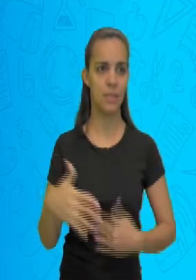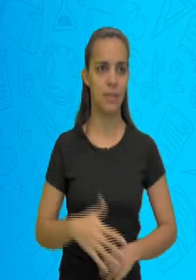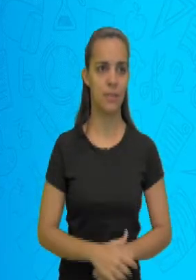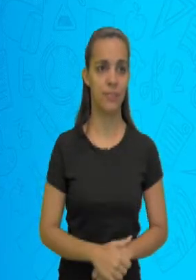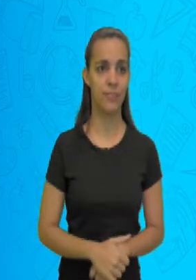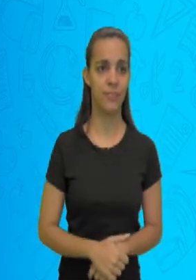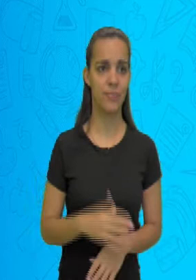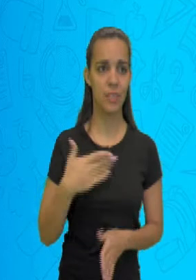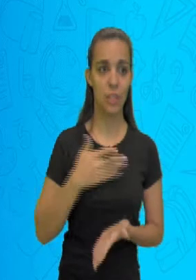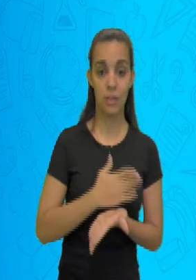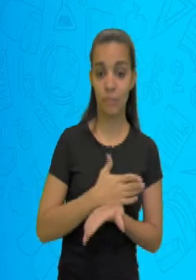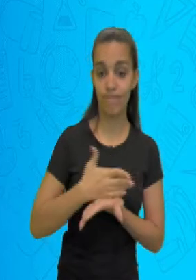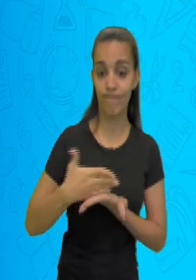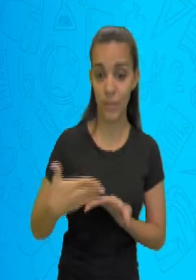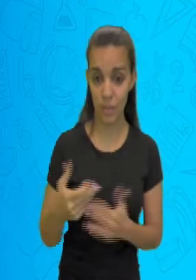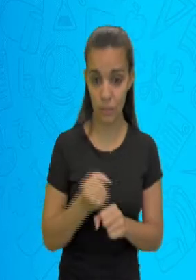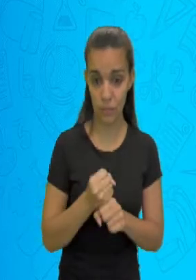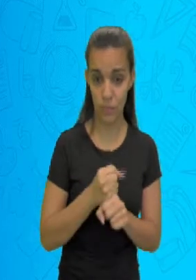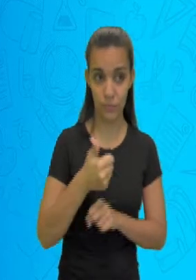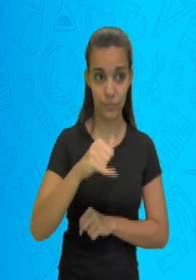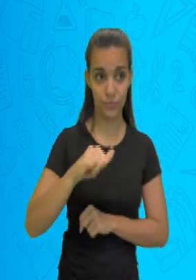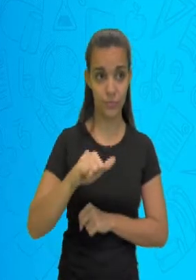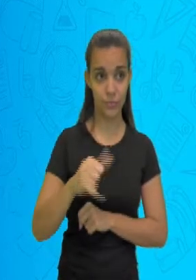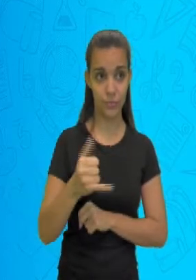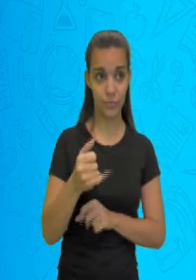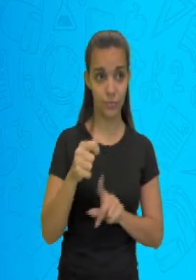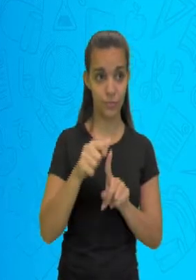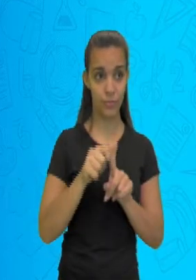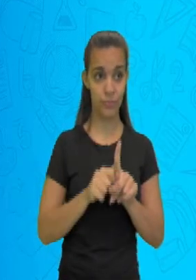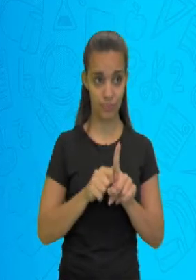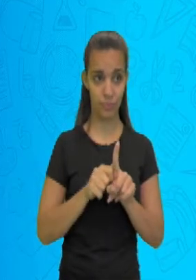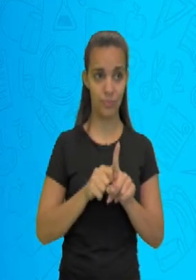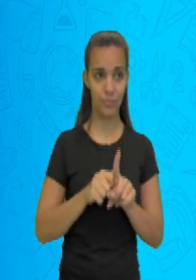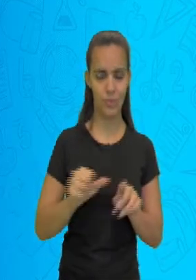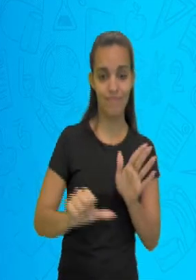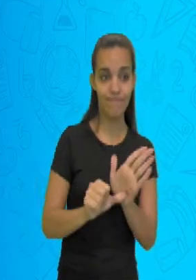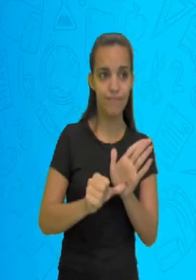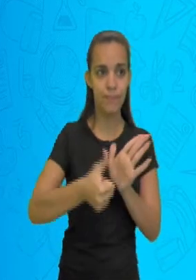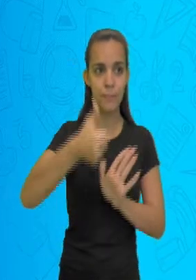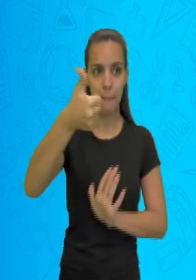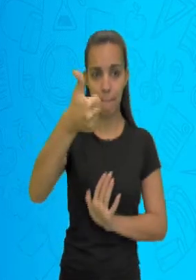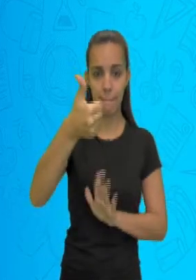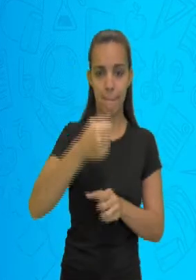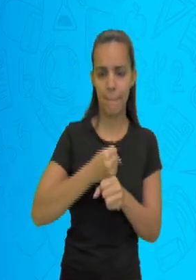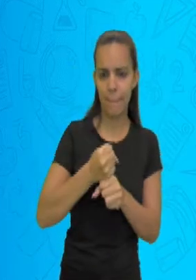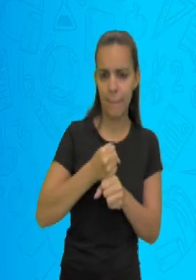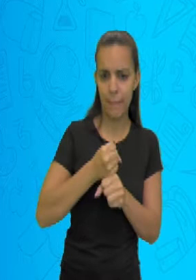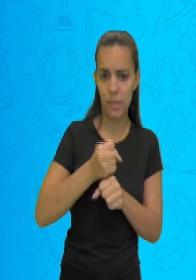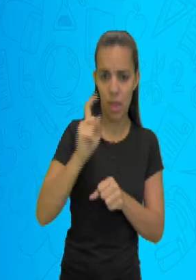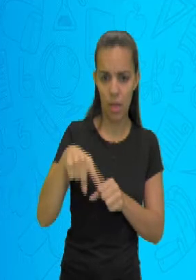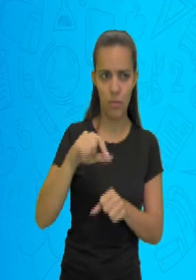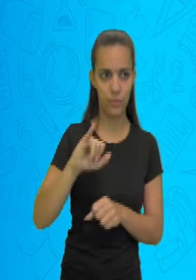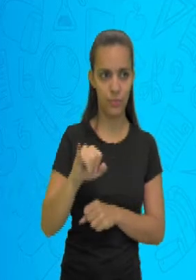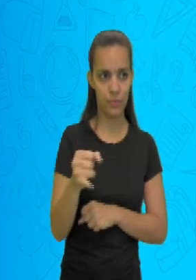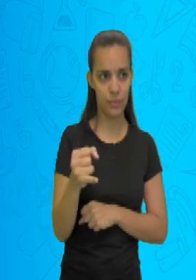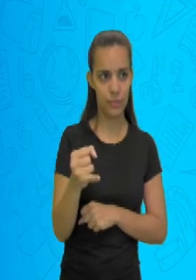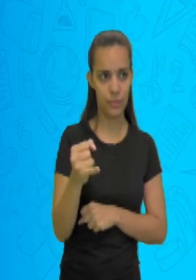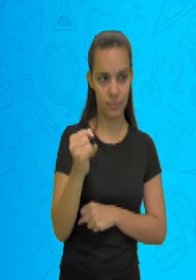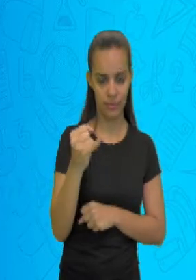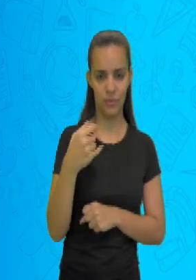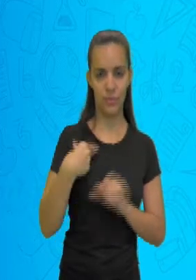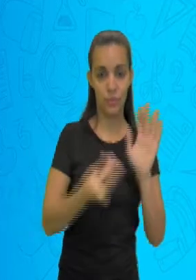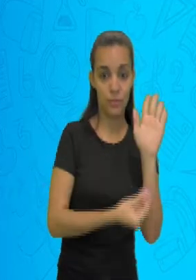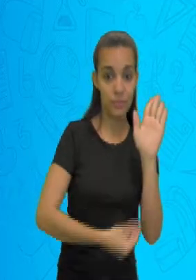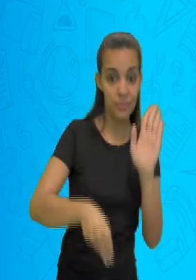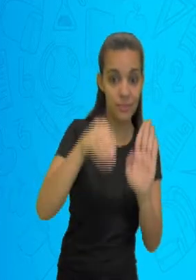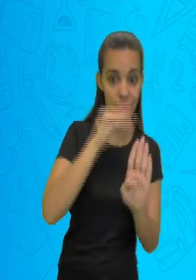o ano no mês de janeiro. Olha lá, o mês de janeiro é o primeiro mês do nosso ano, do nosso